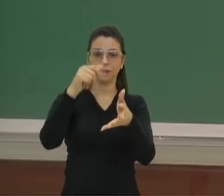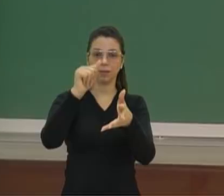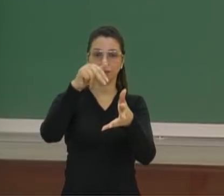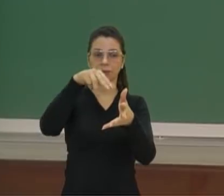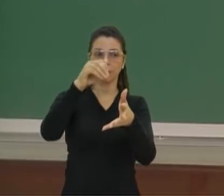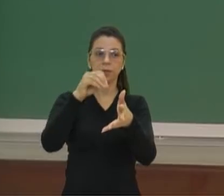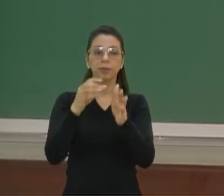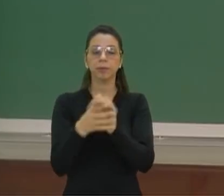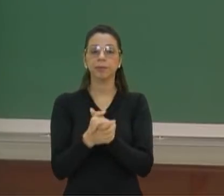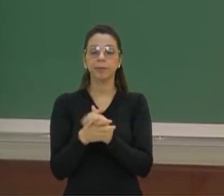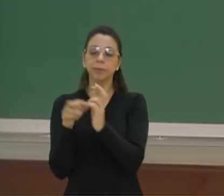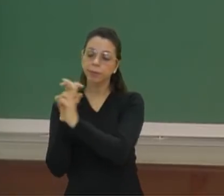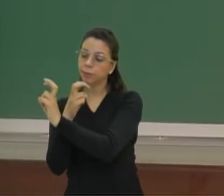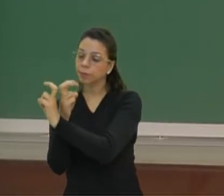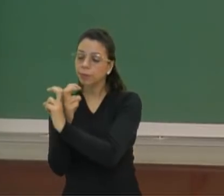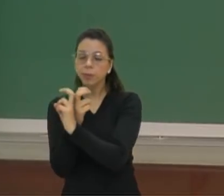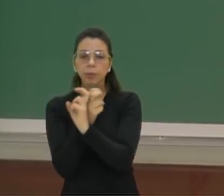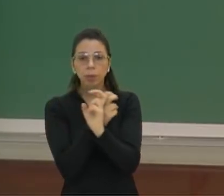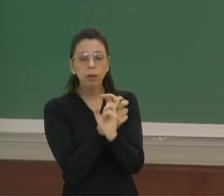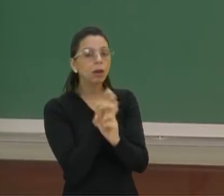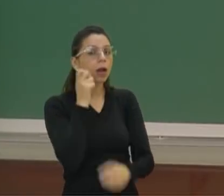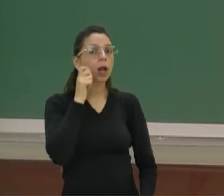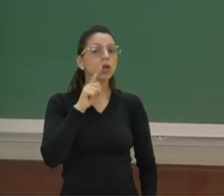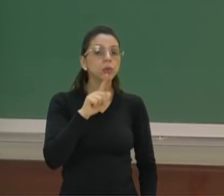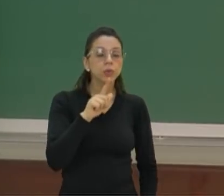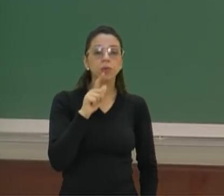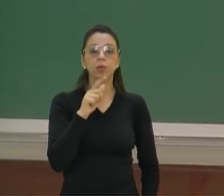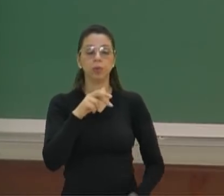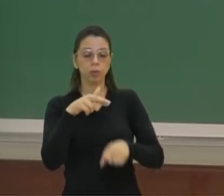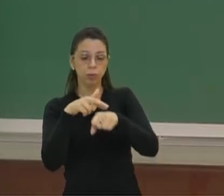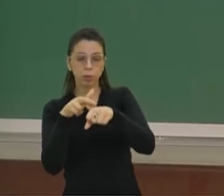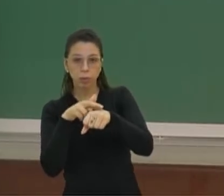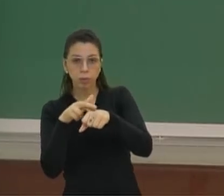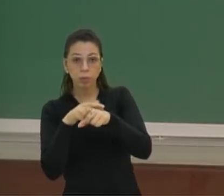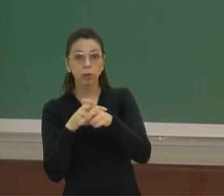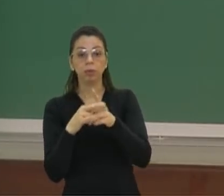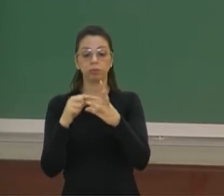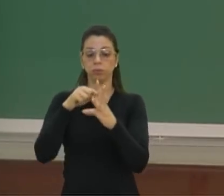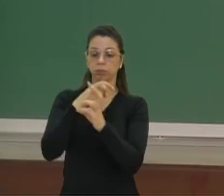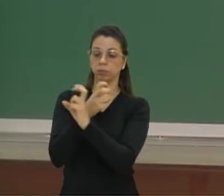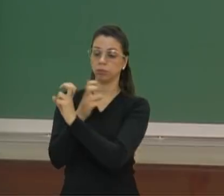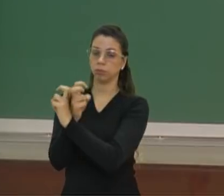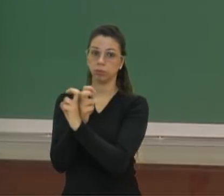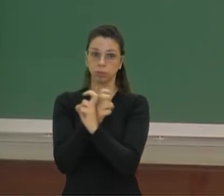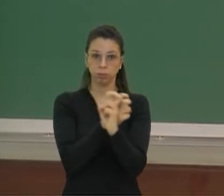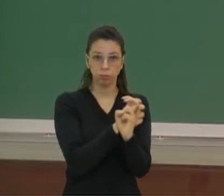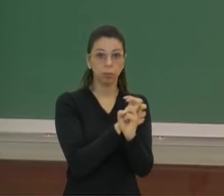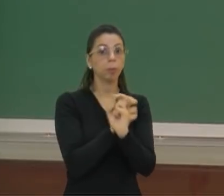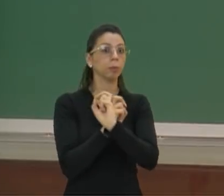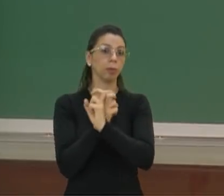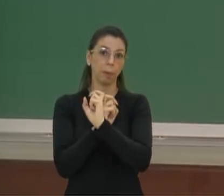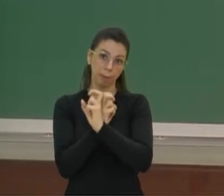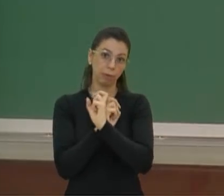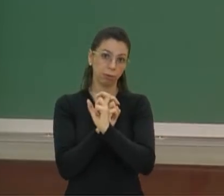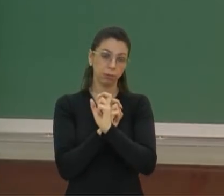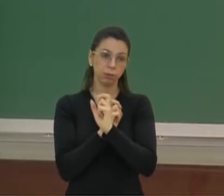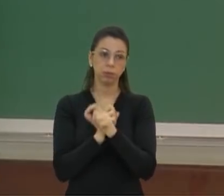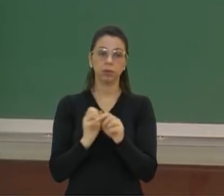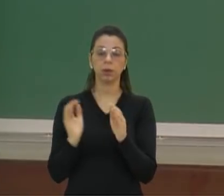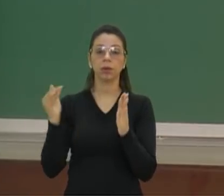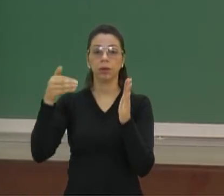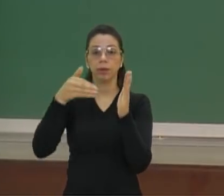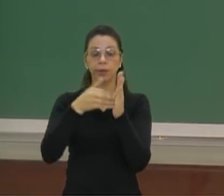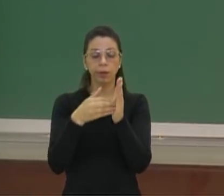ossinhos em azul e roxinho. Martelo, bigorna e estribo. Todos eles vibram. Até chegar na